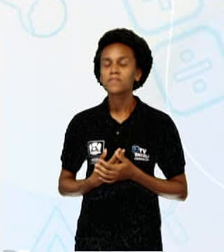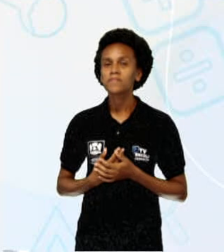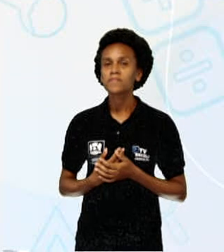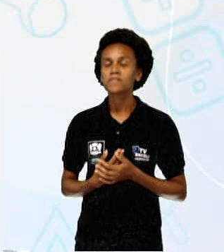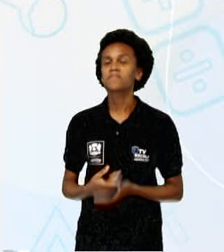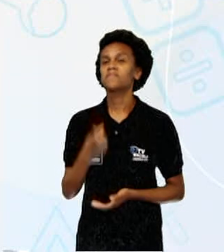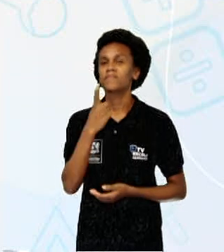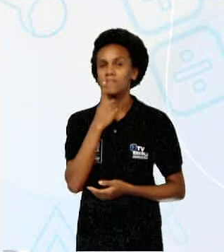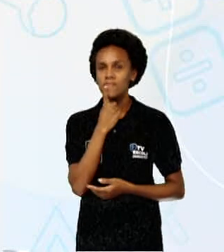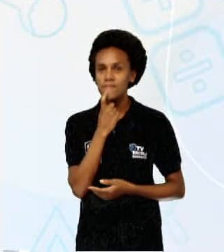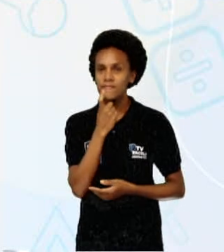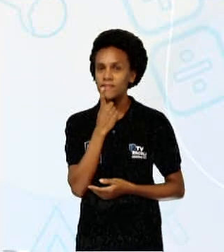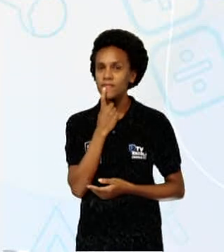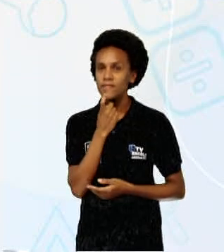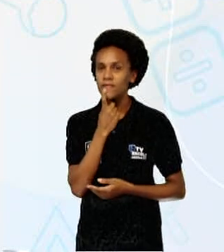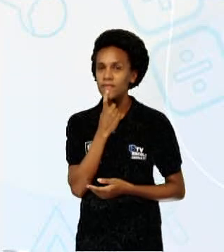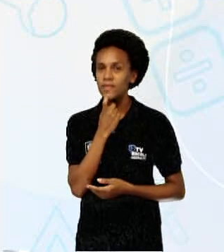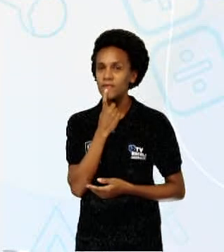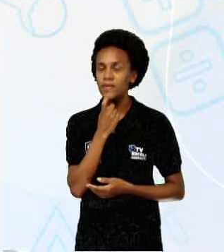vermelha